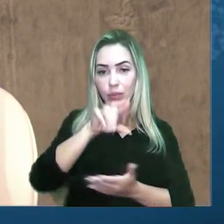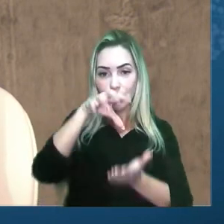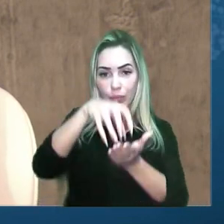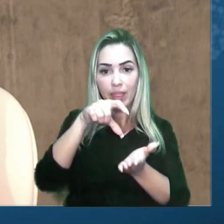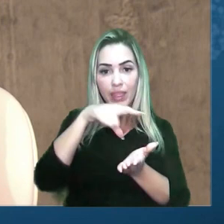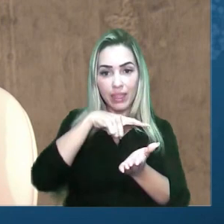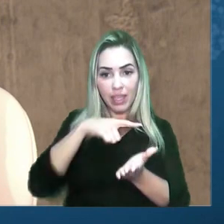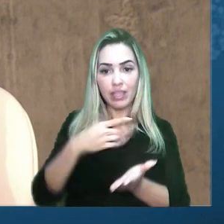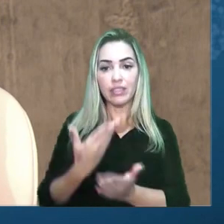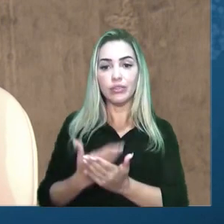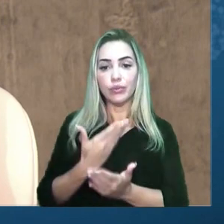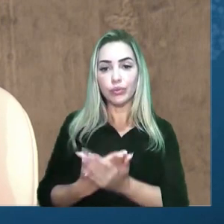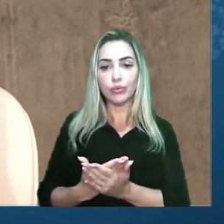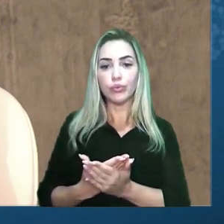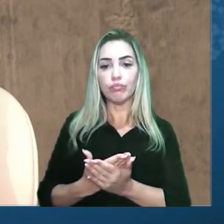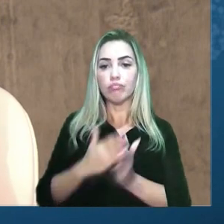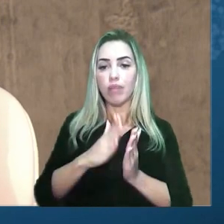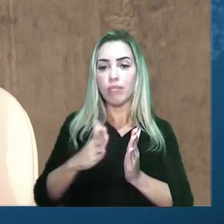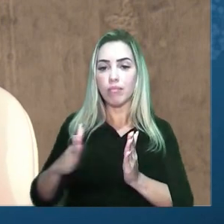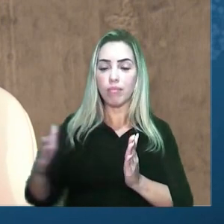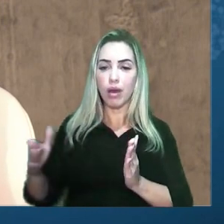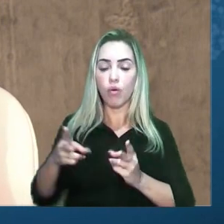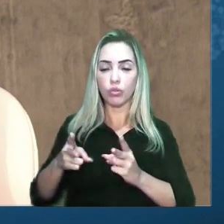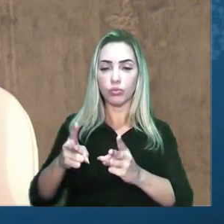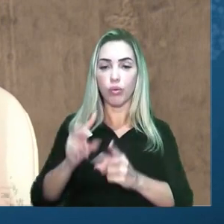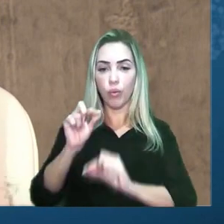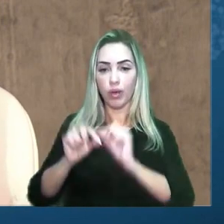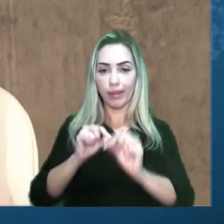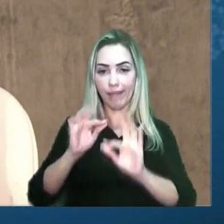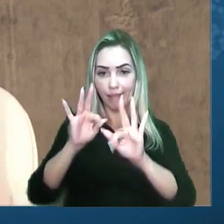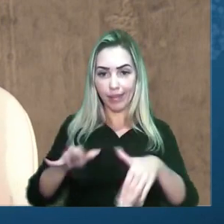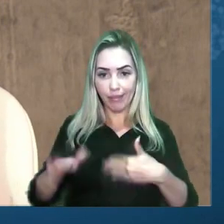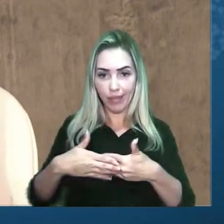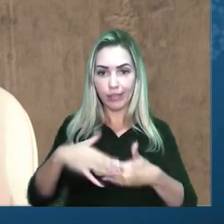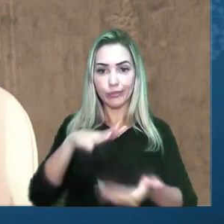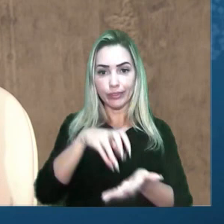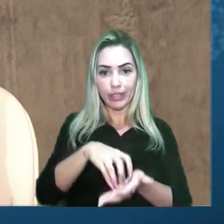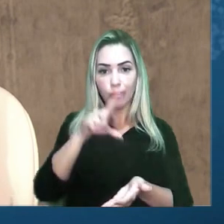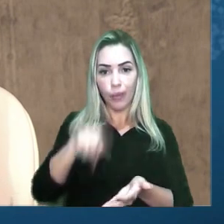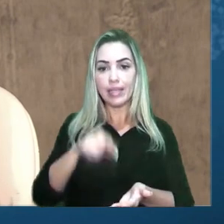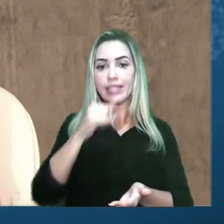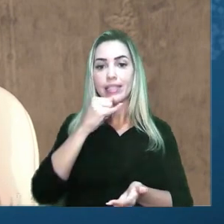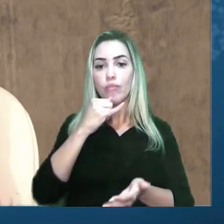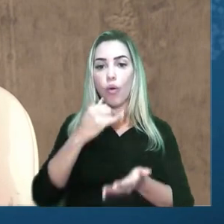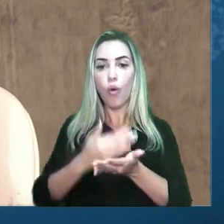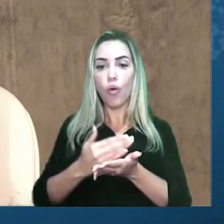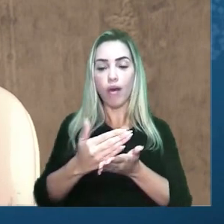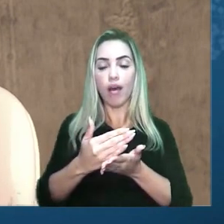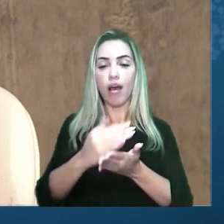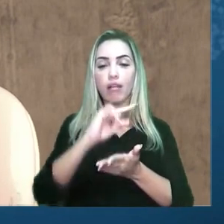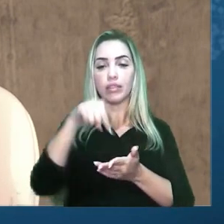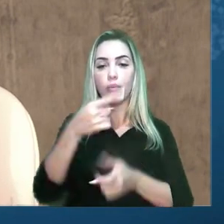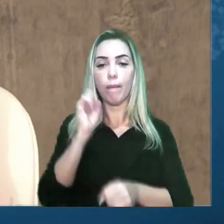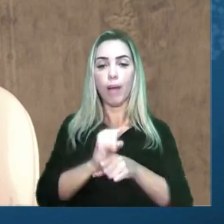estudos sequenciais. O que acaba com o centro é ter esse intervalo sem